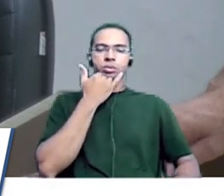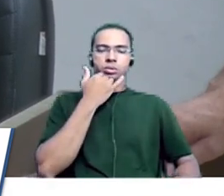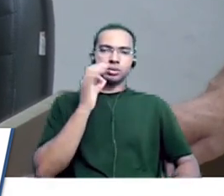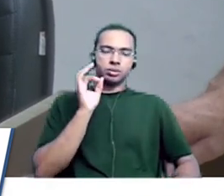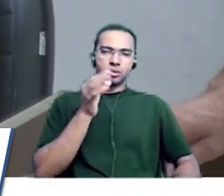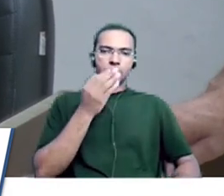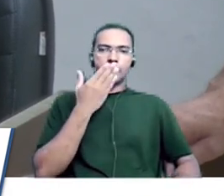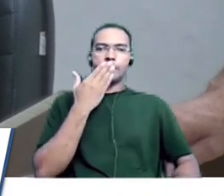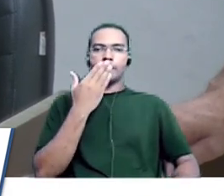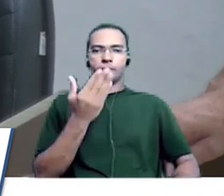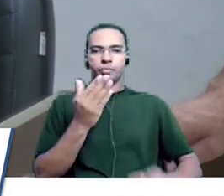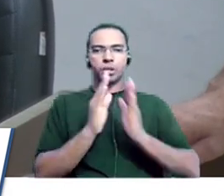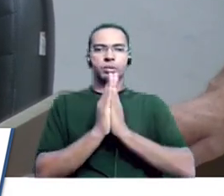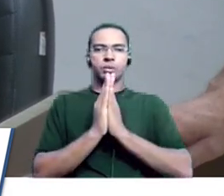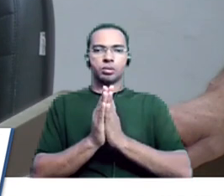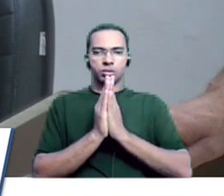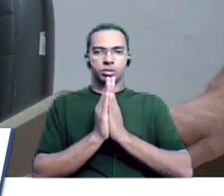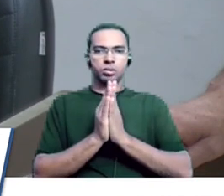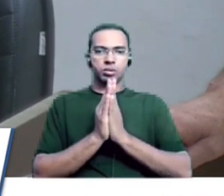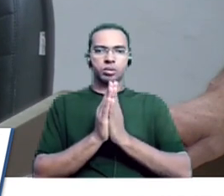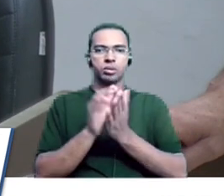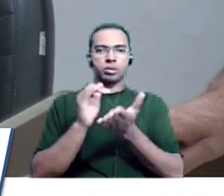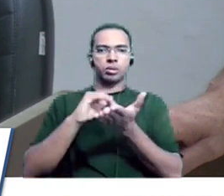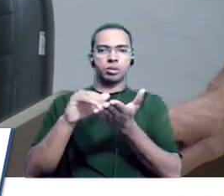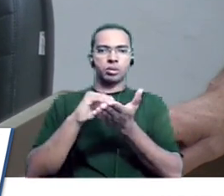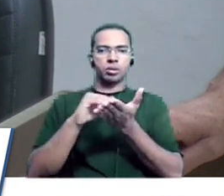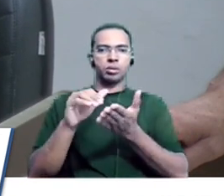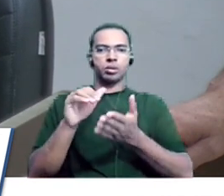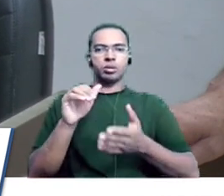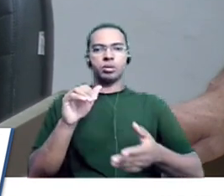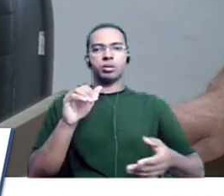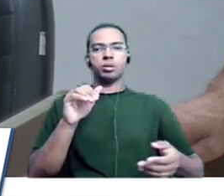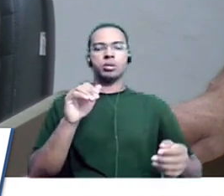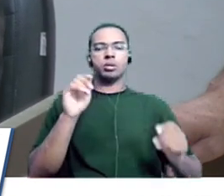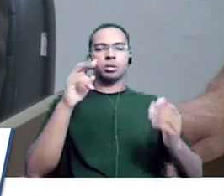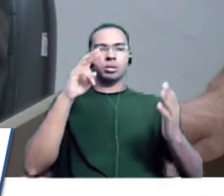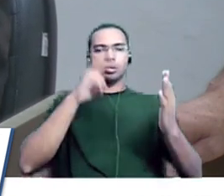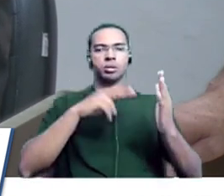por gentileza, primeiro secretário, pastor Amaral, se possível, ler a moção.